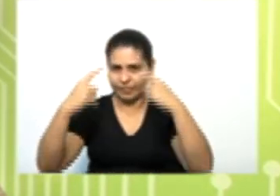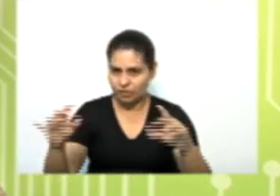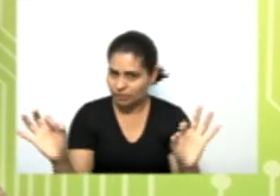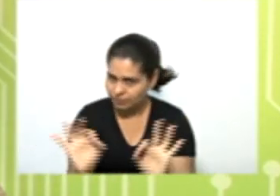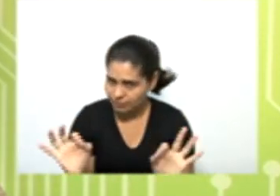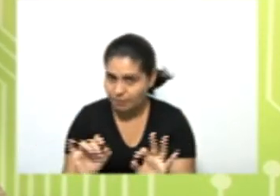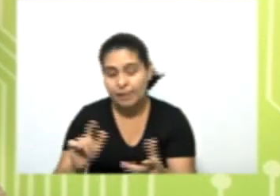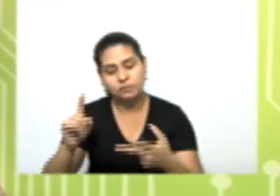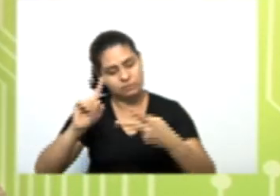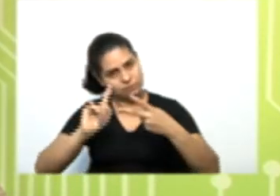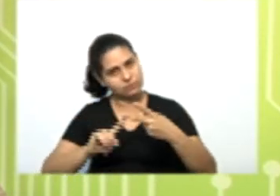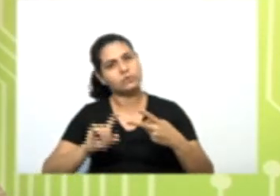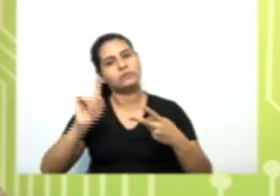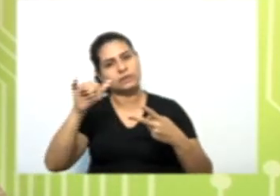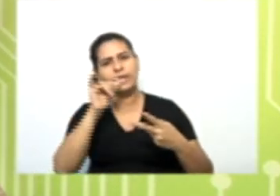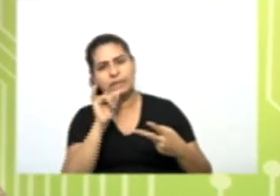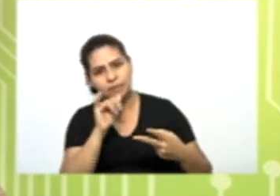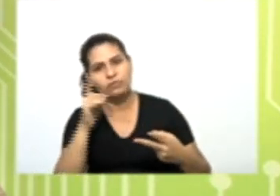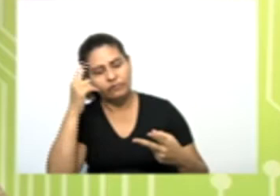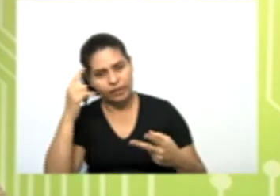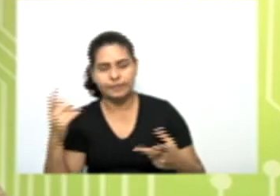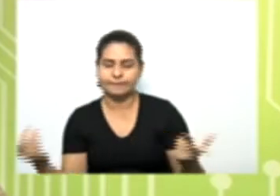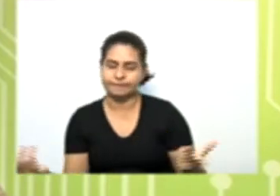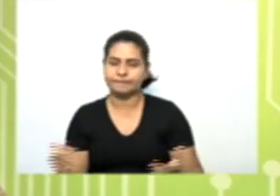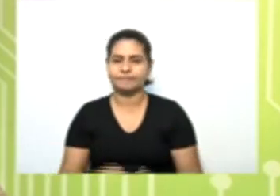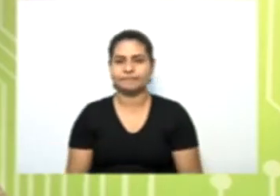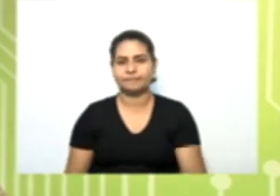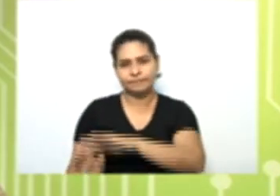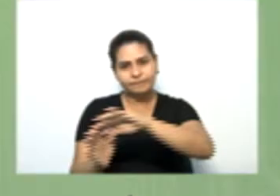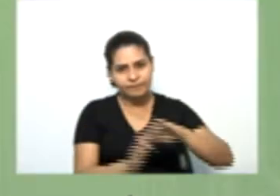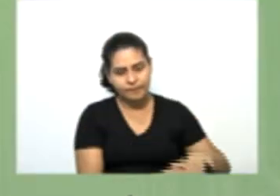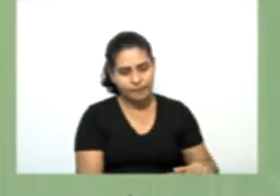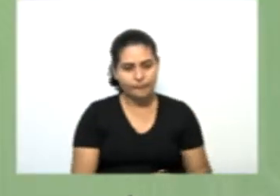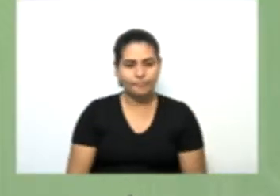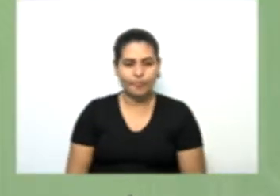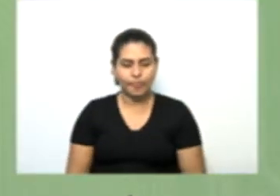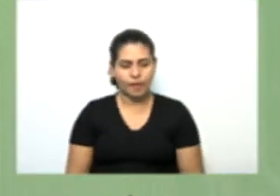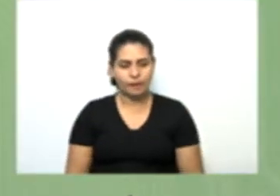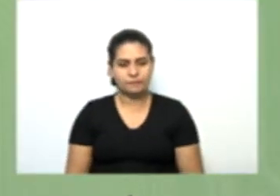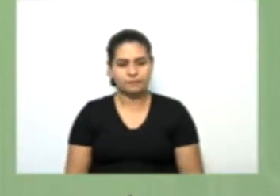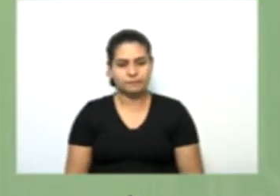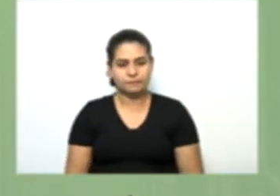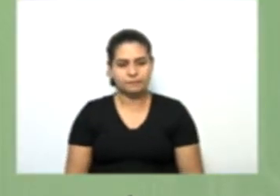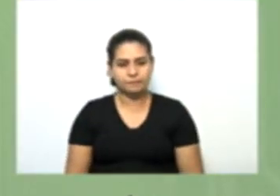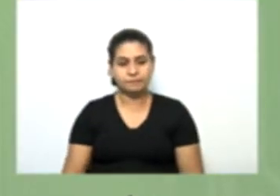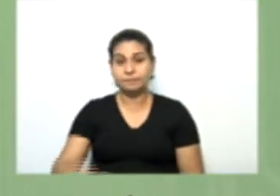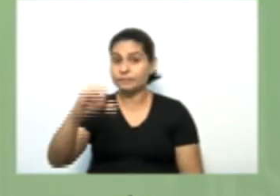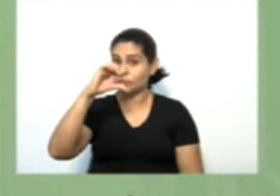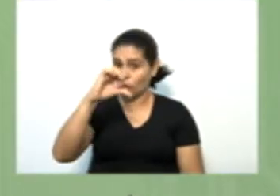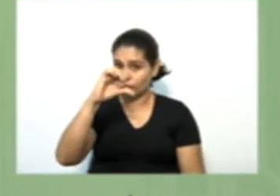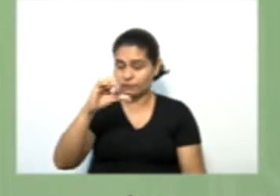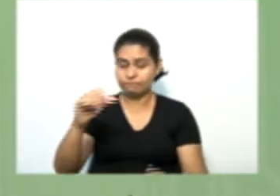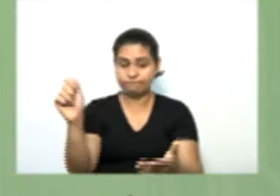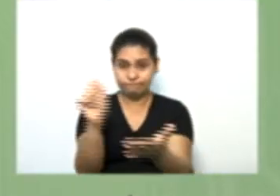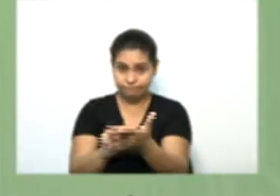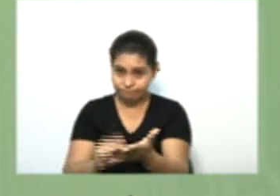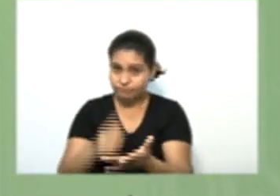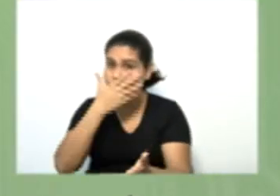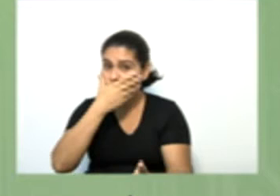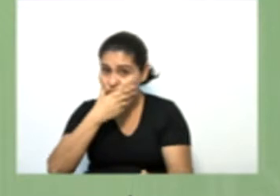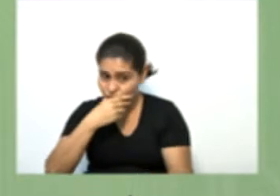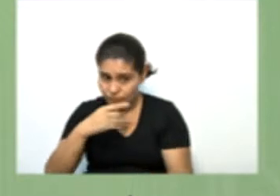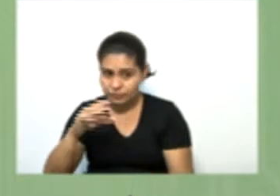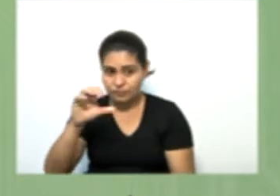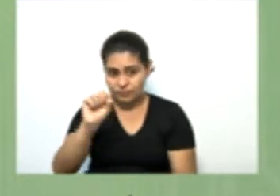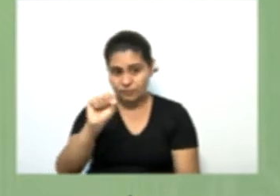pessoalmente. Já no segundo caso, infelizmente agrediu, tá bom? Vamos lá, seguindo. Olha aí, segundo o autor Sanches, qual